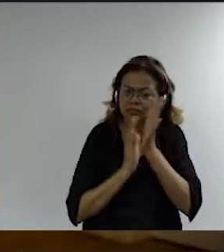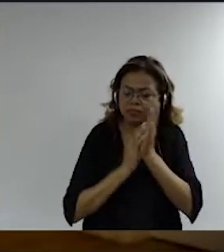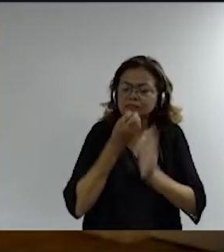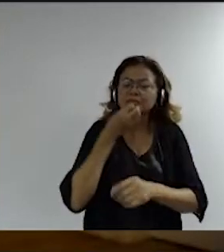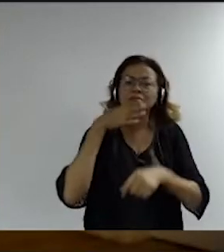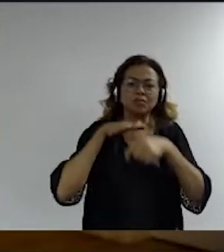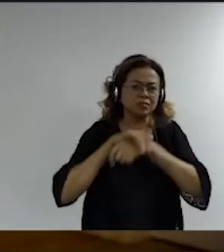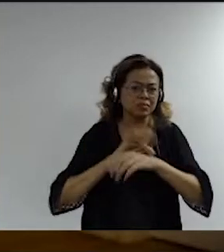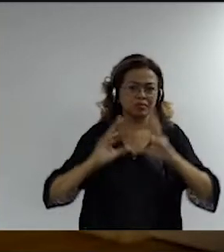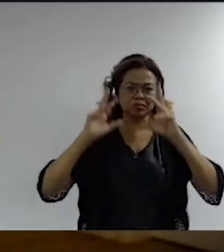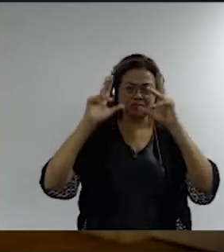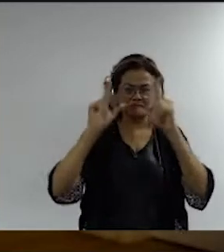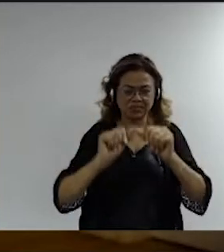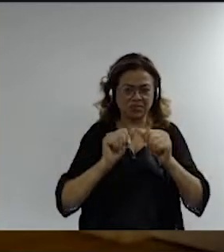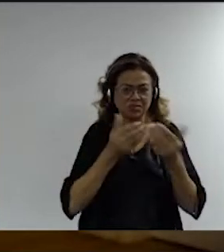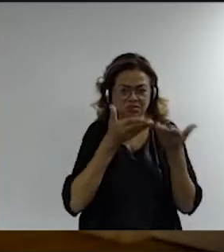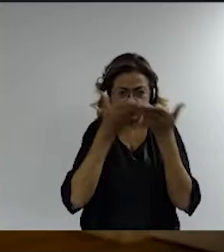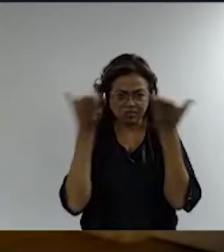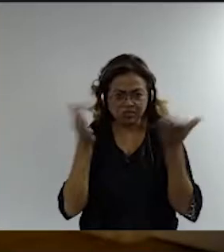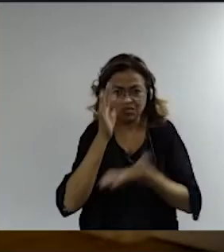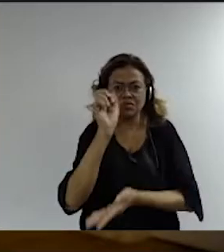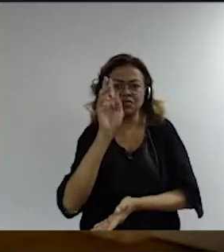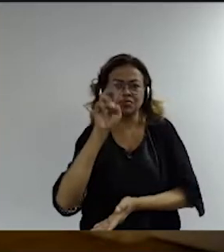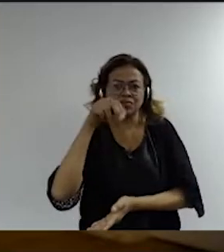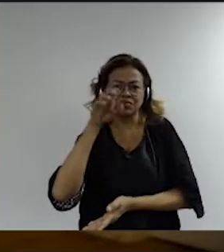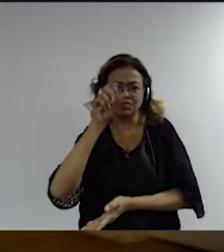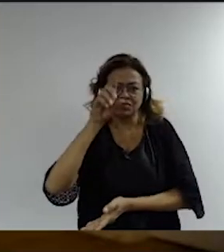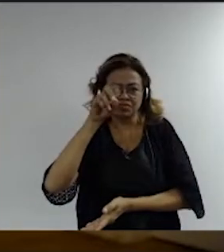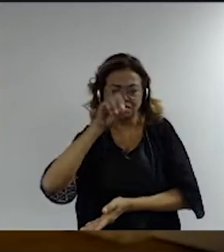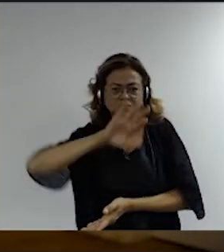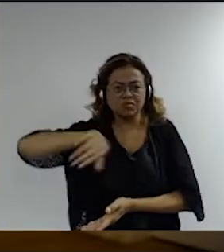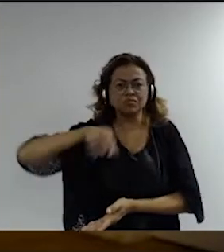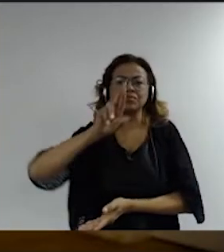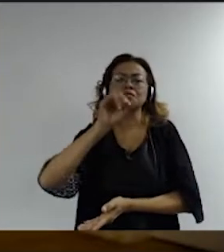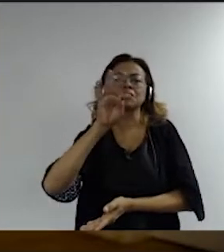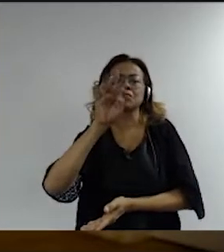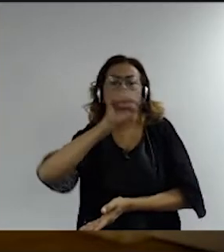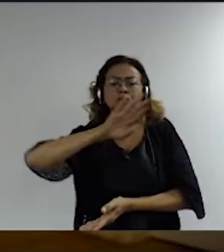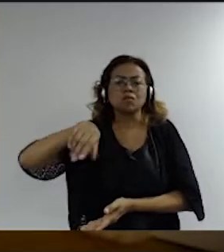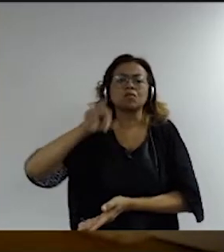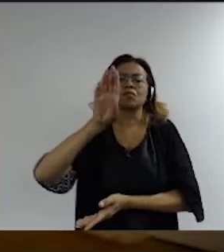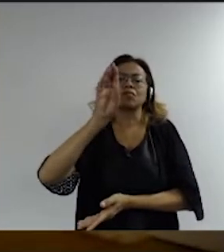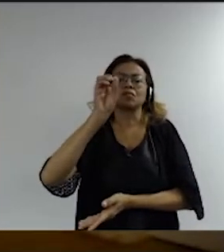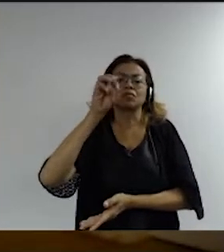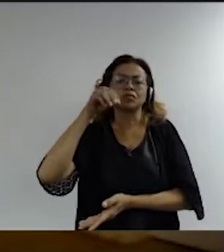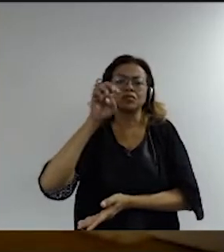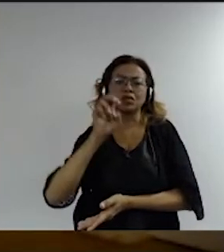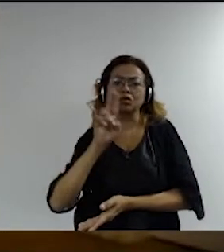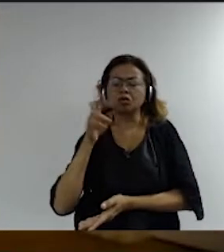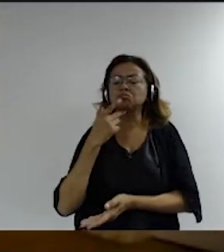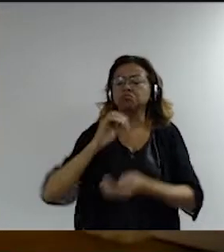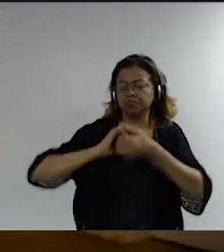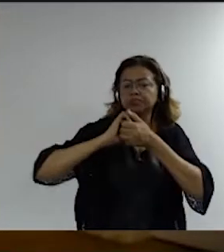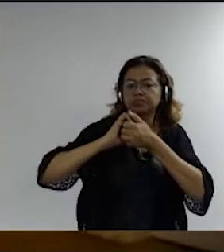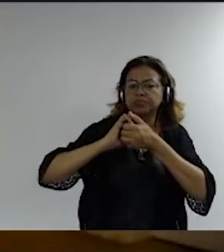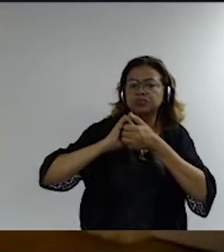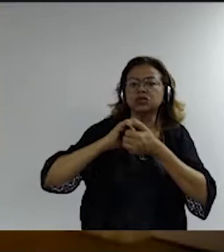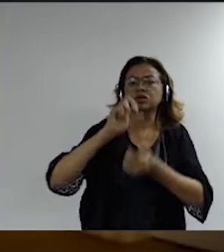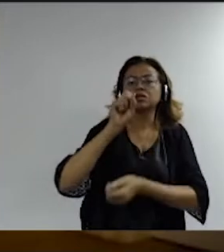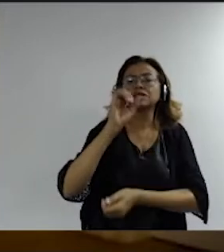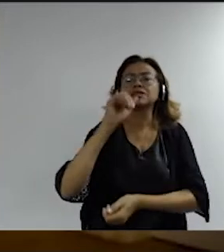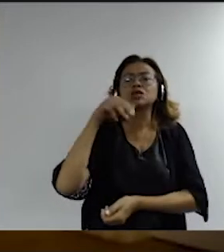noite a todos os demais, a Fernanda, a Rita, acho que o Romeu, que eu não cumprimentei, o